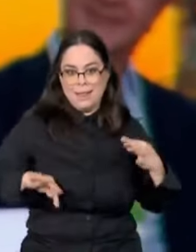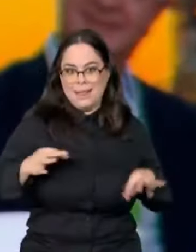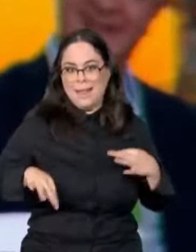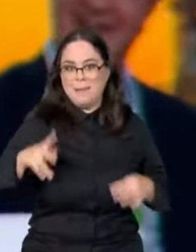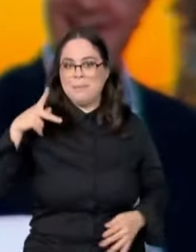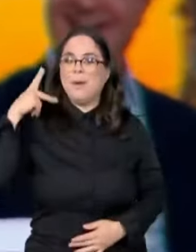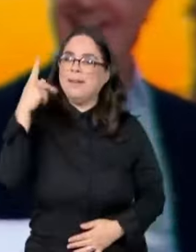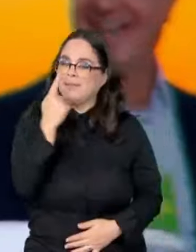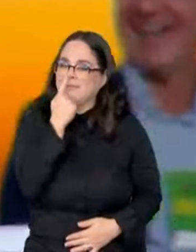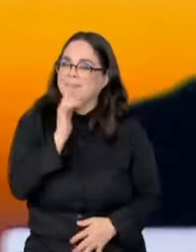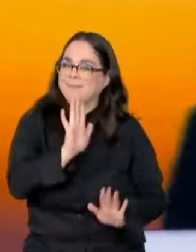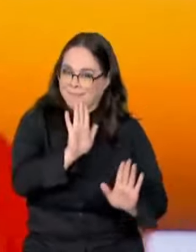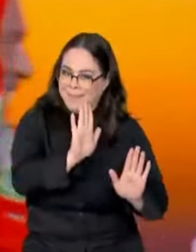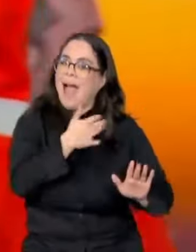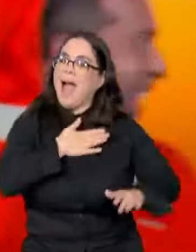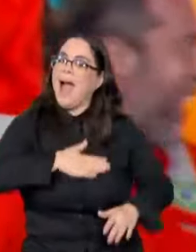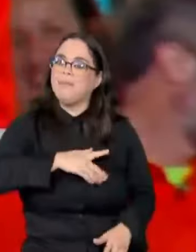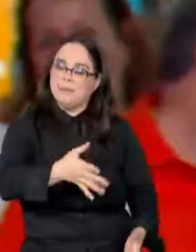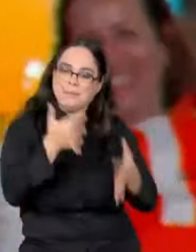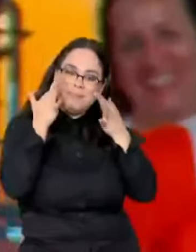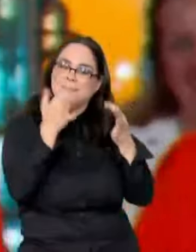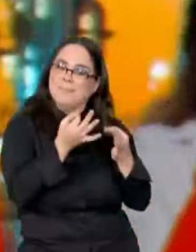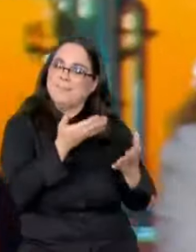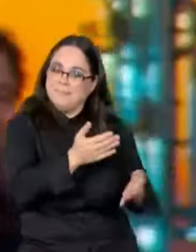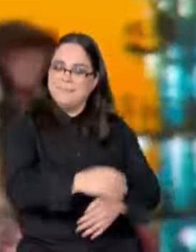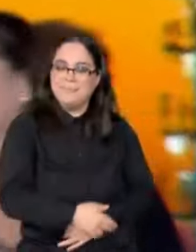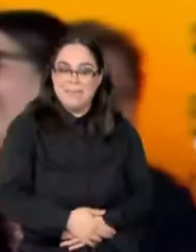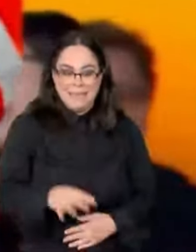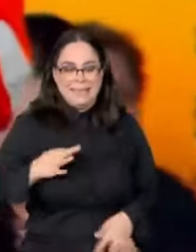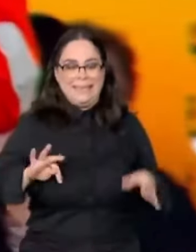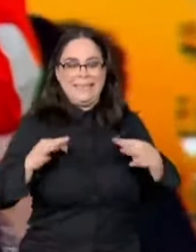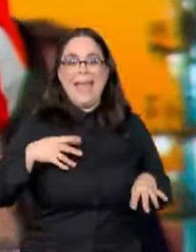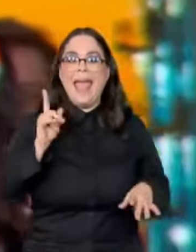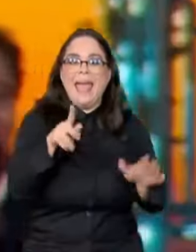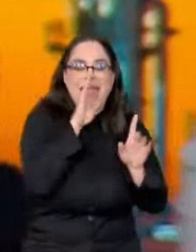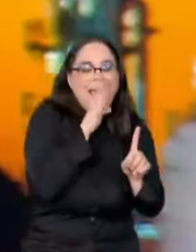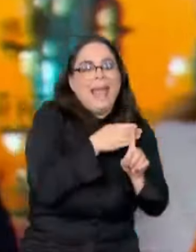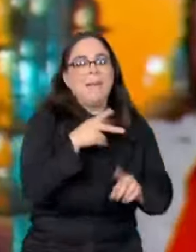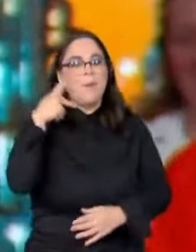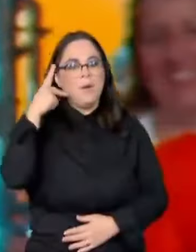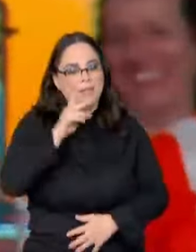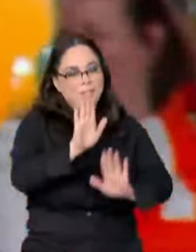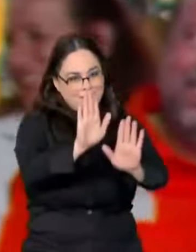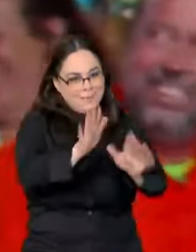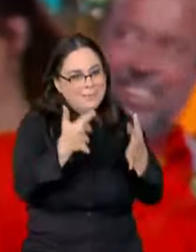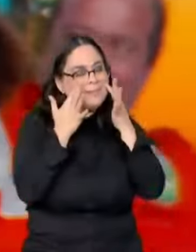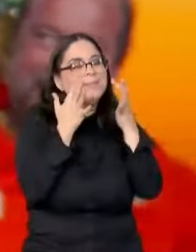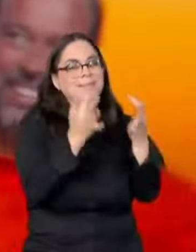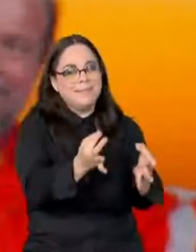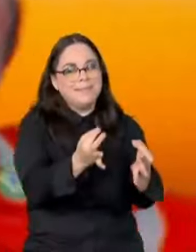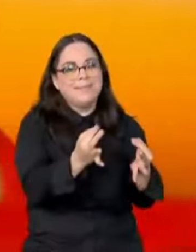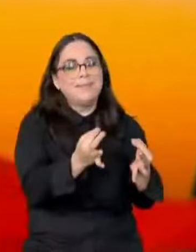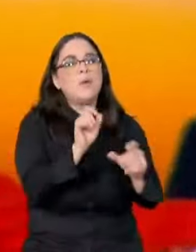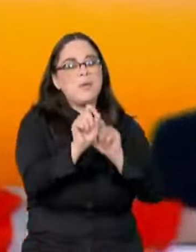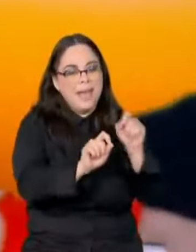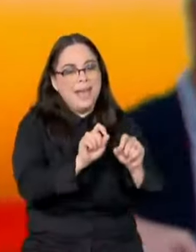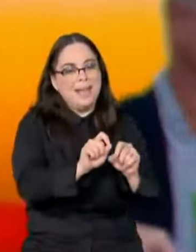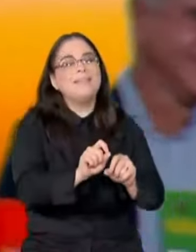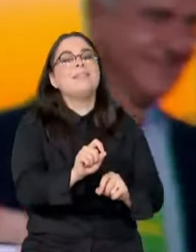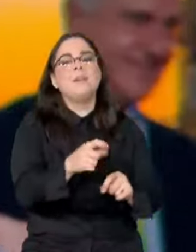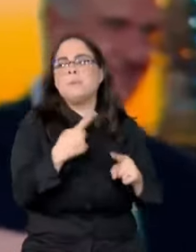política. Presta atenção. É um tesão política. E presta atenção numa coisa. E por que que eu